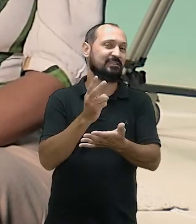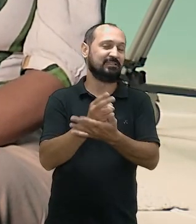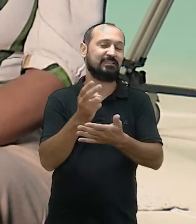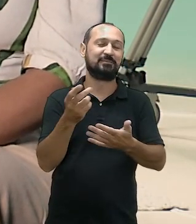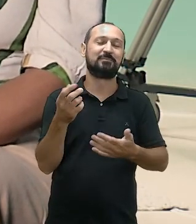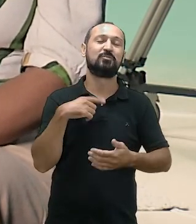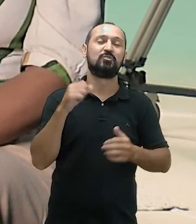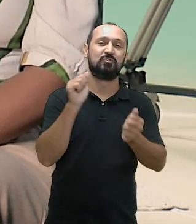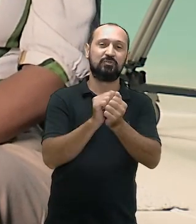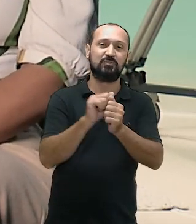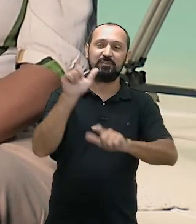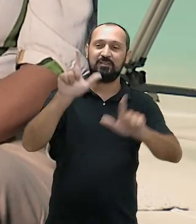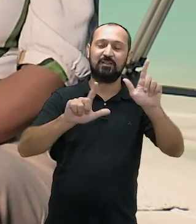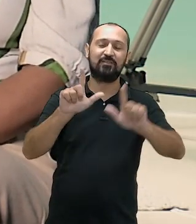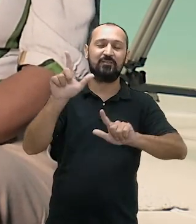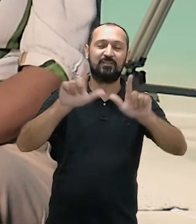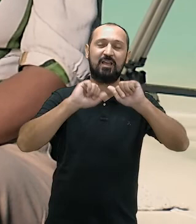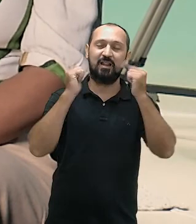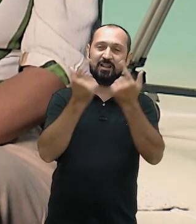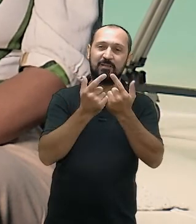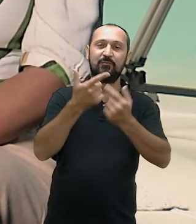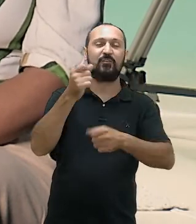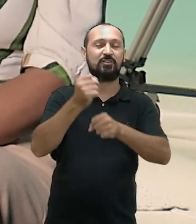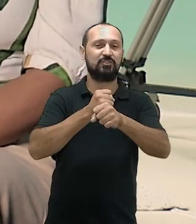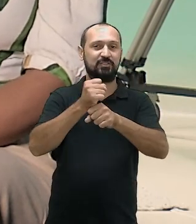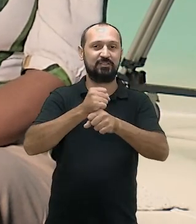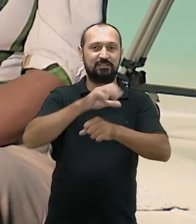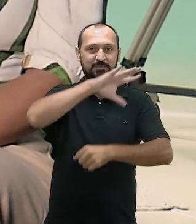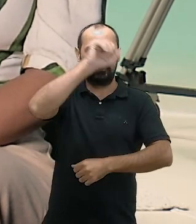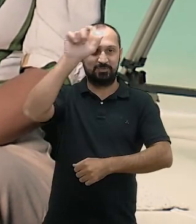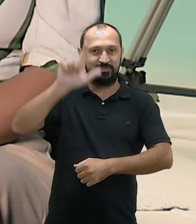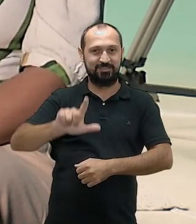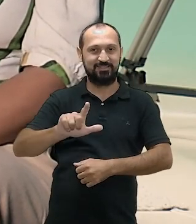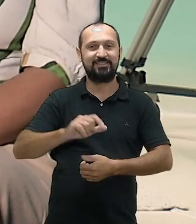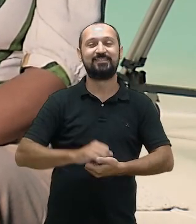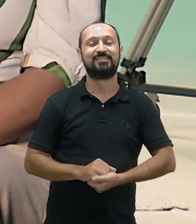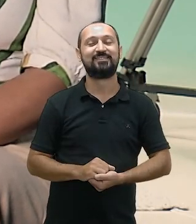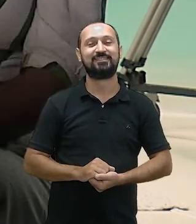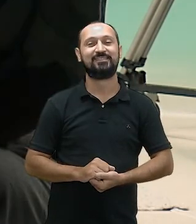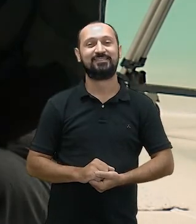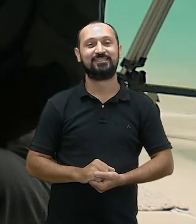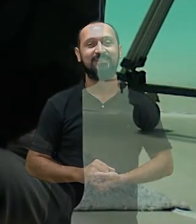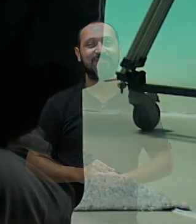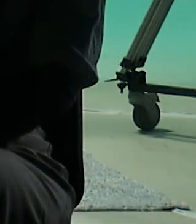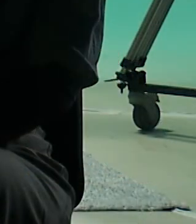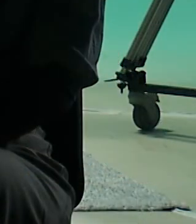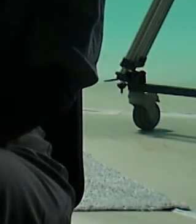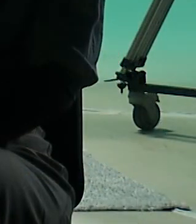se vê em breve. TV Alemes, 20 anos. A TV da gente, de IMS.